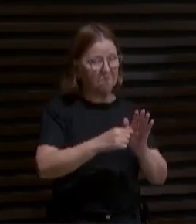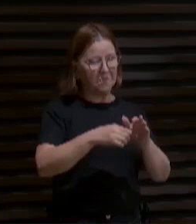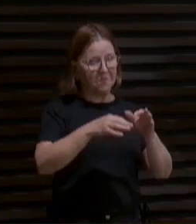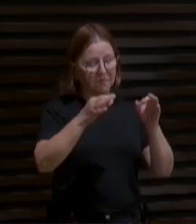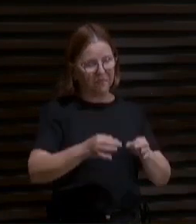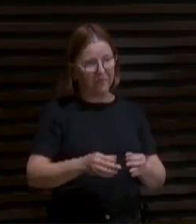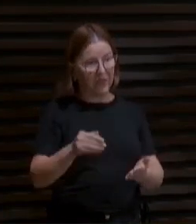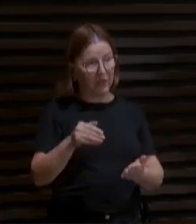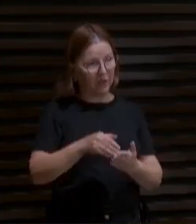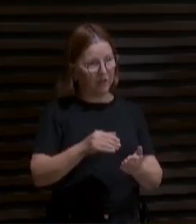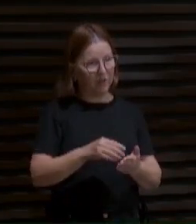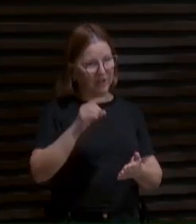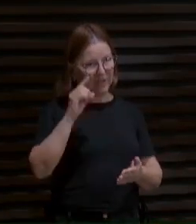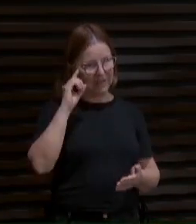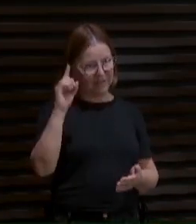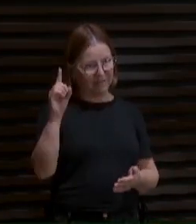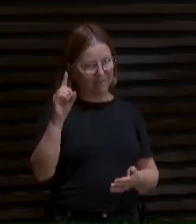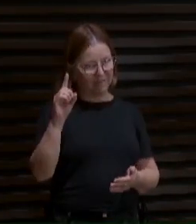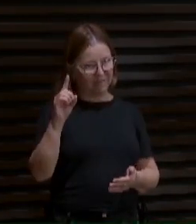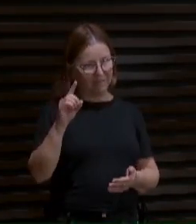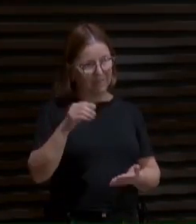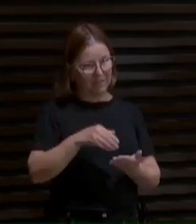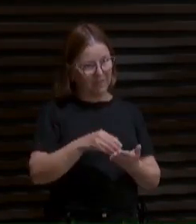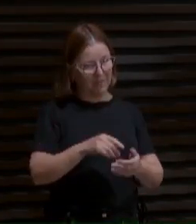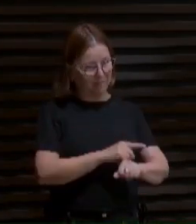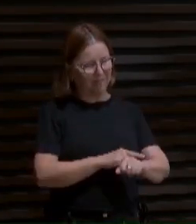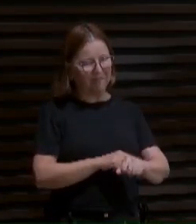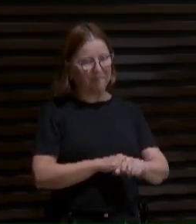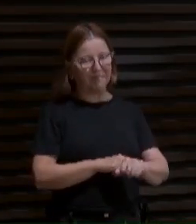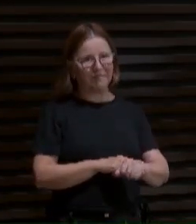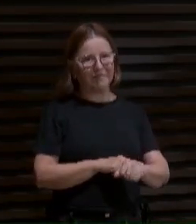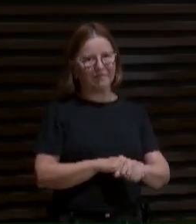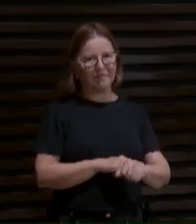nos últimos tempos,